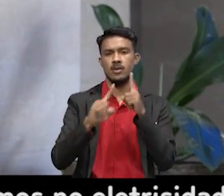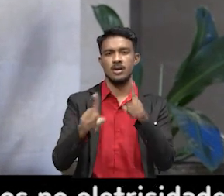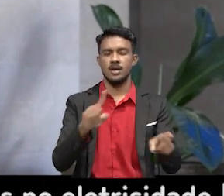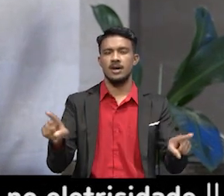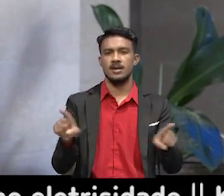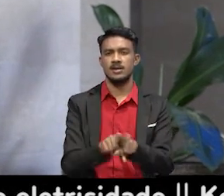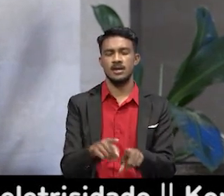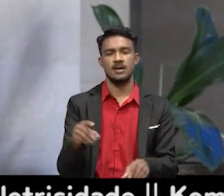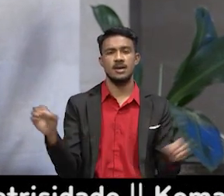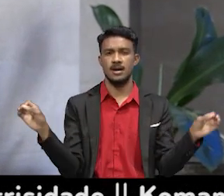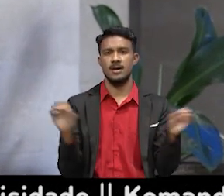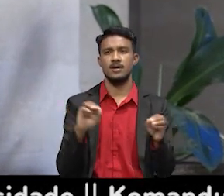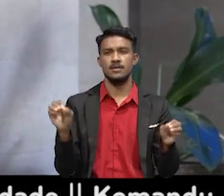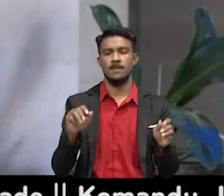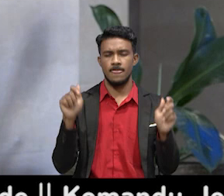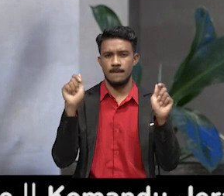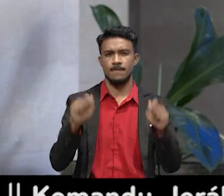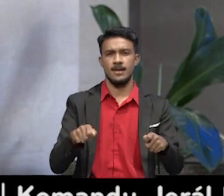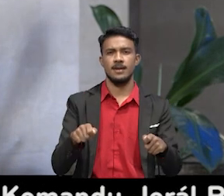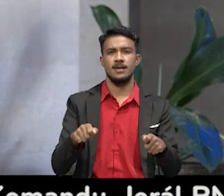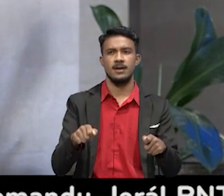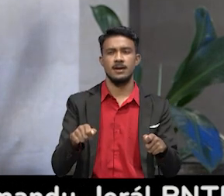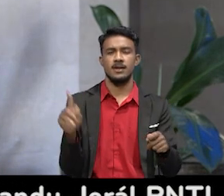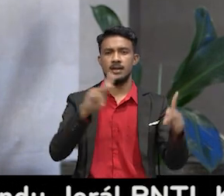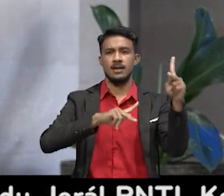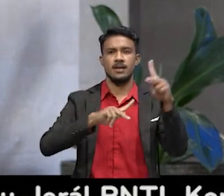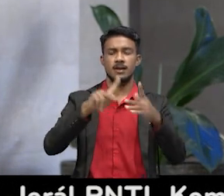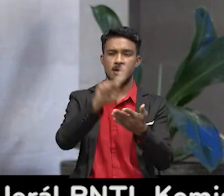osbe bele civil, bele crime. Ma ne ma ita